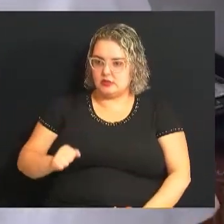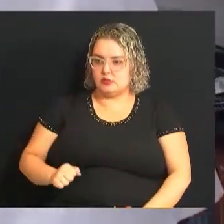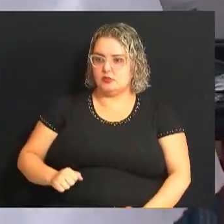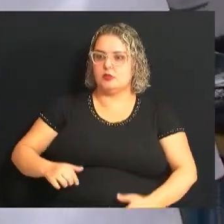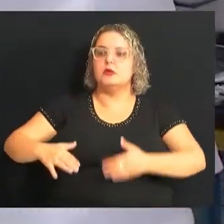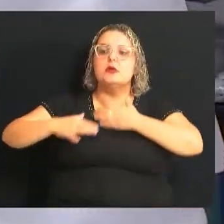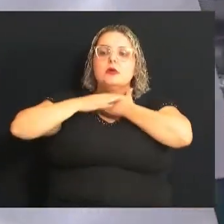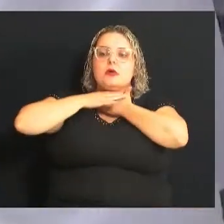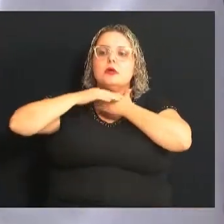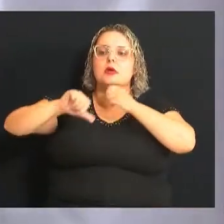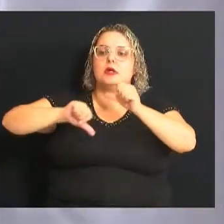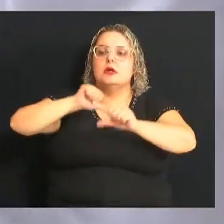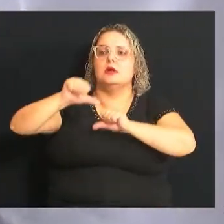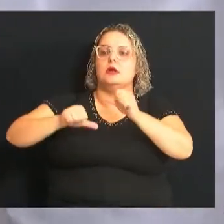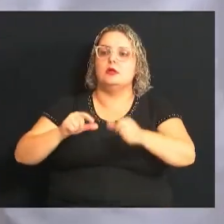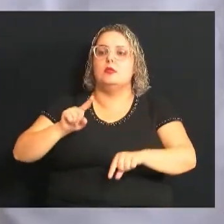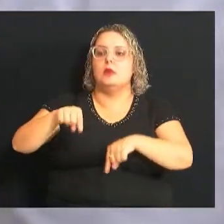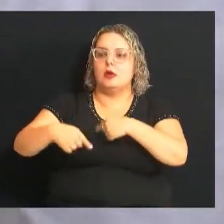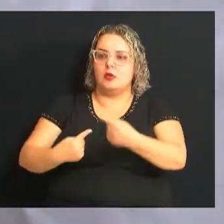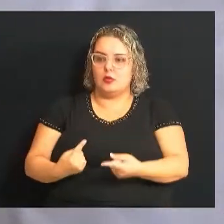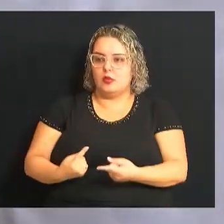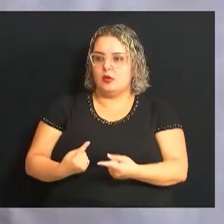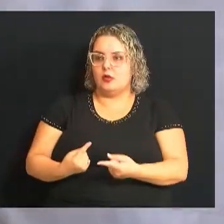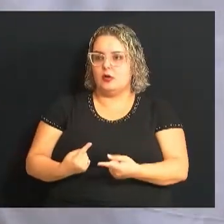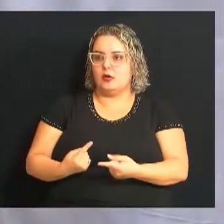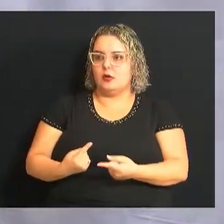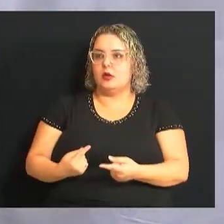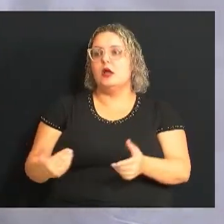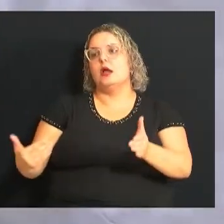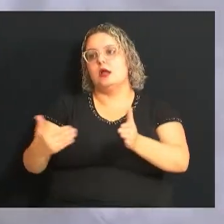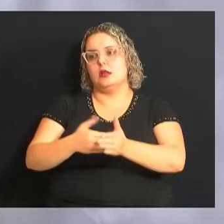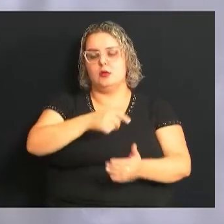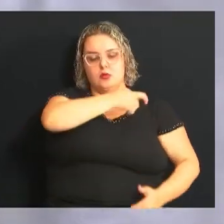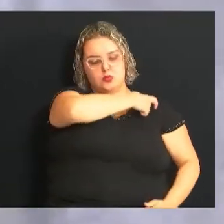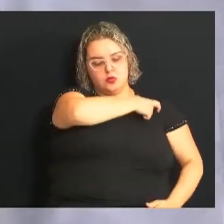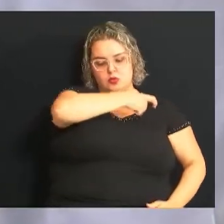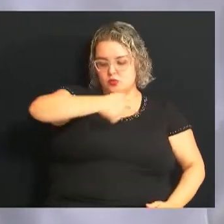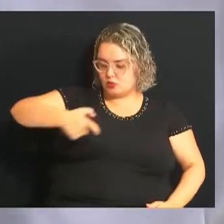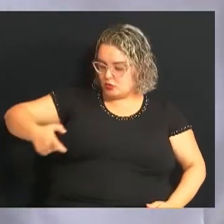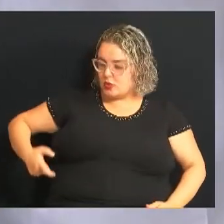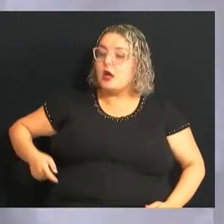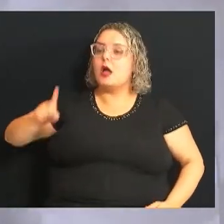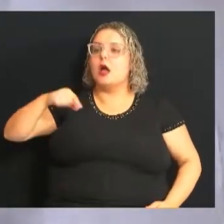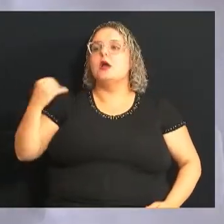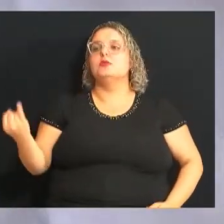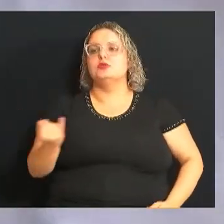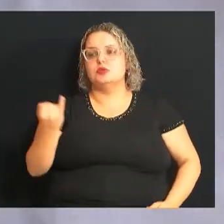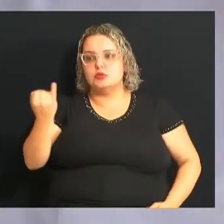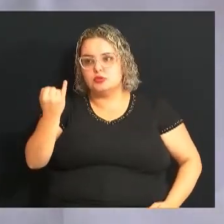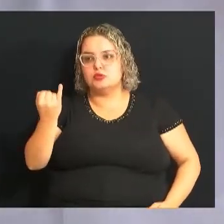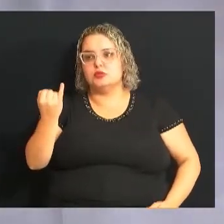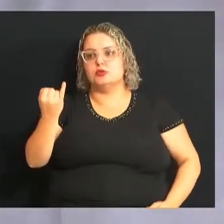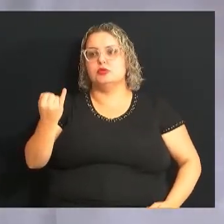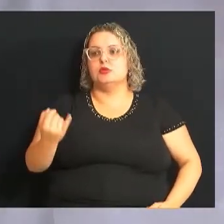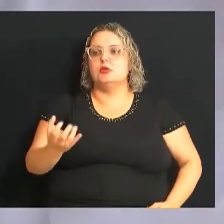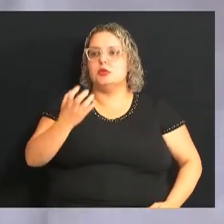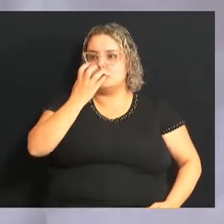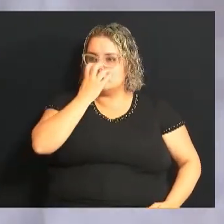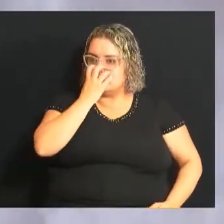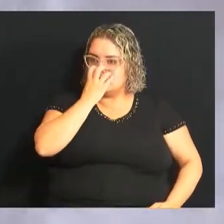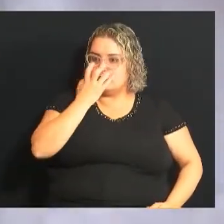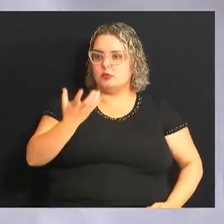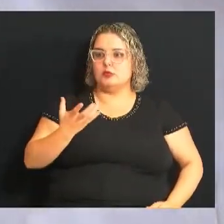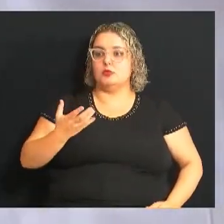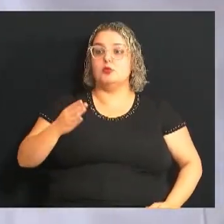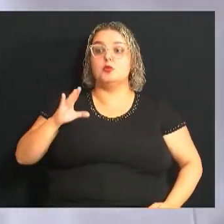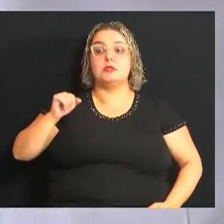gente tem uma outra guia que vai até o seu cinto de segurança. Então, é de extrema importância que esse animal esteja no cinto,